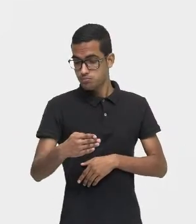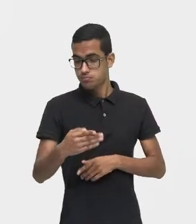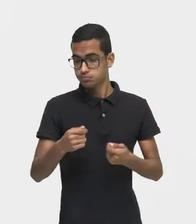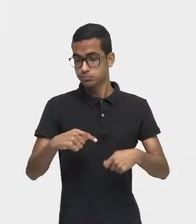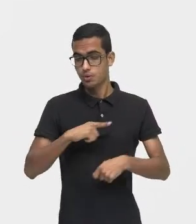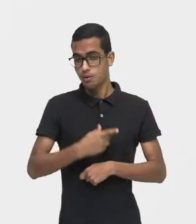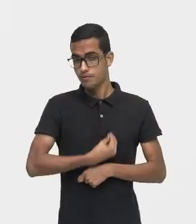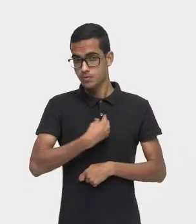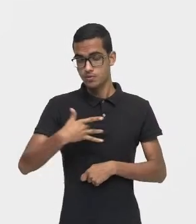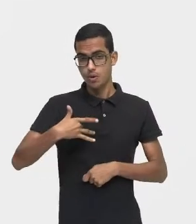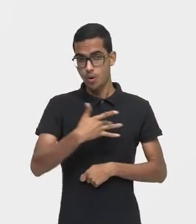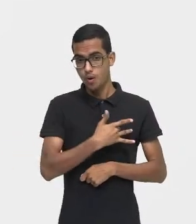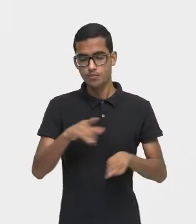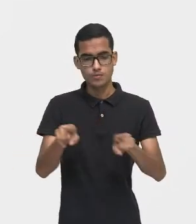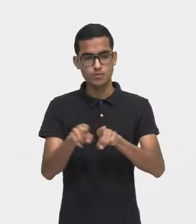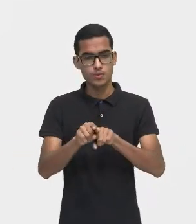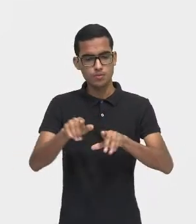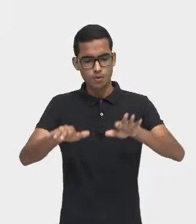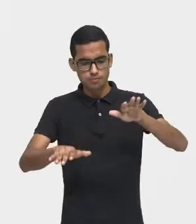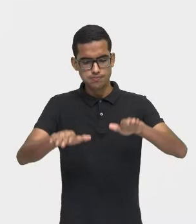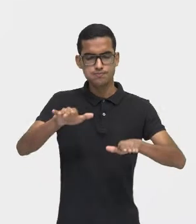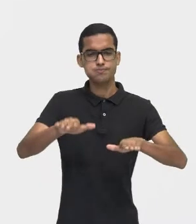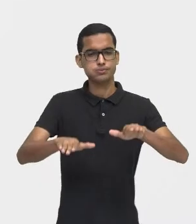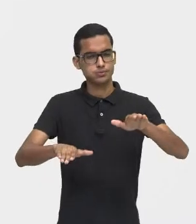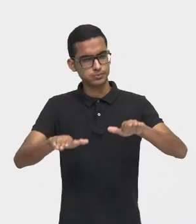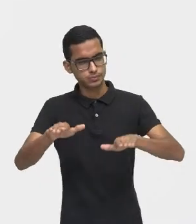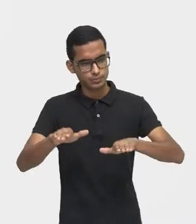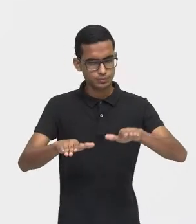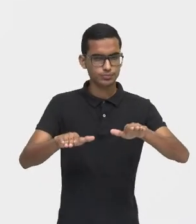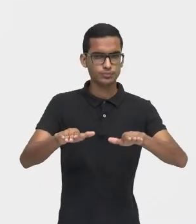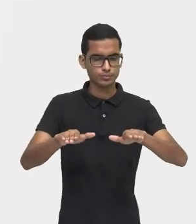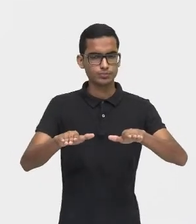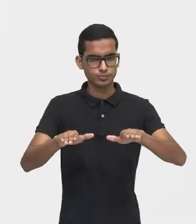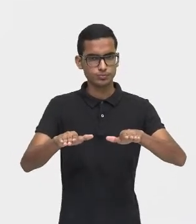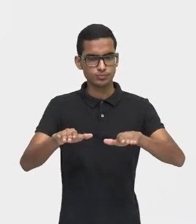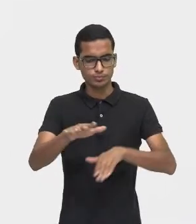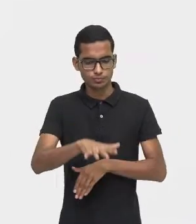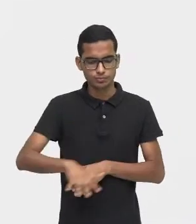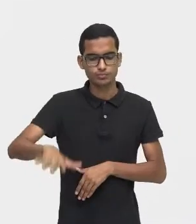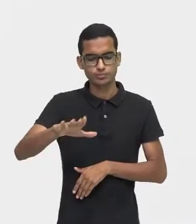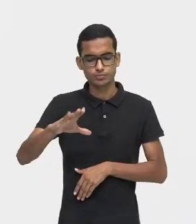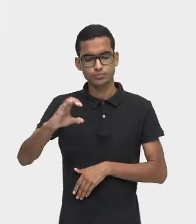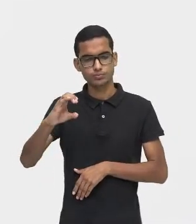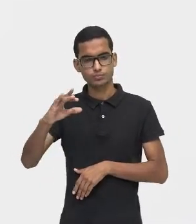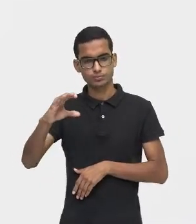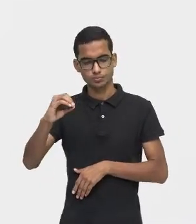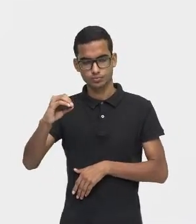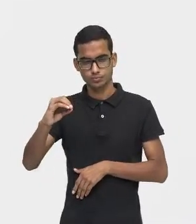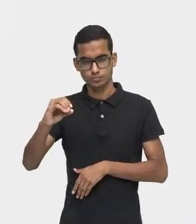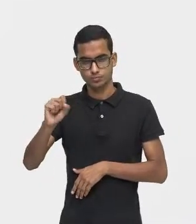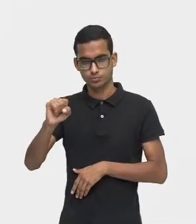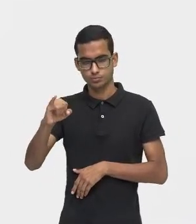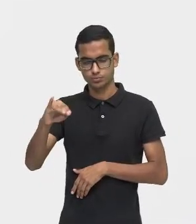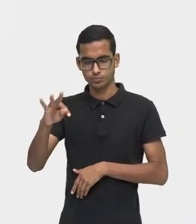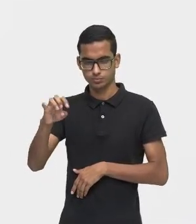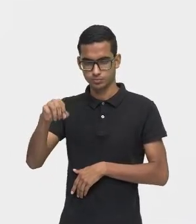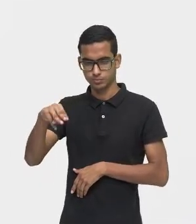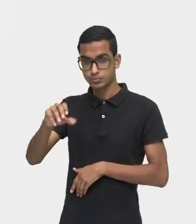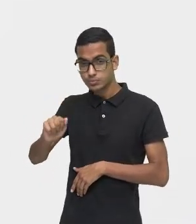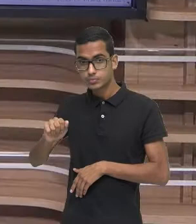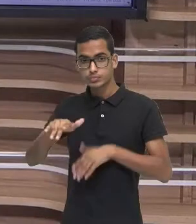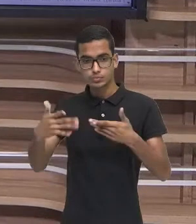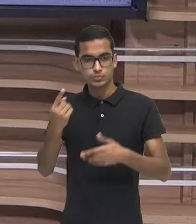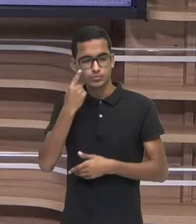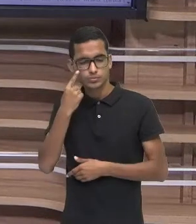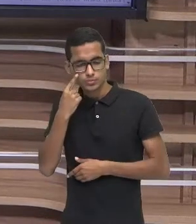E isso acaba também ajudando no equilíbrio dinâmico com o ecossistema, tá? Então, a gente observa também a importância